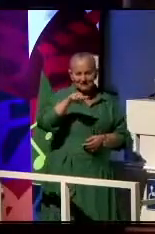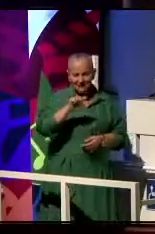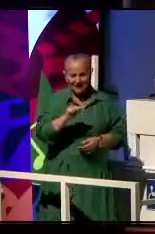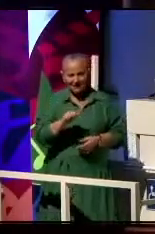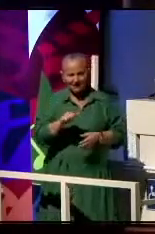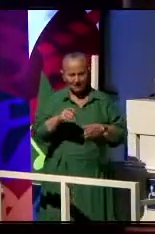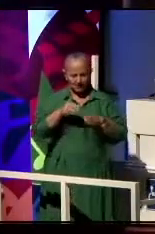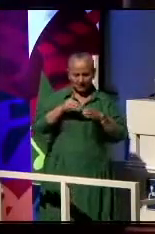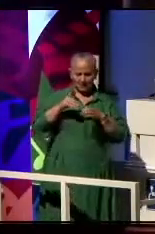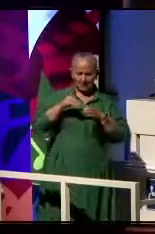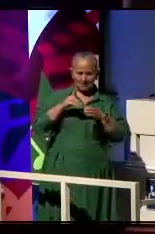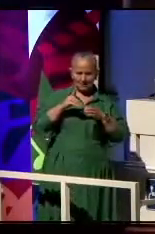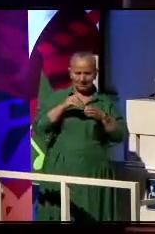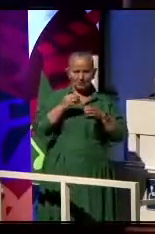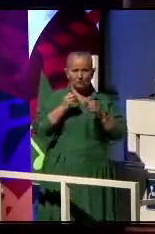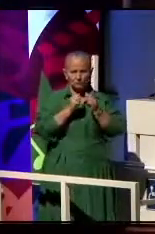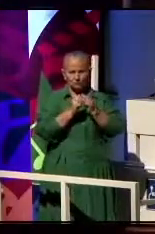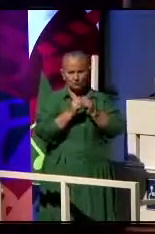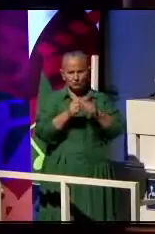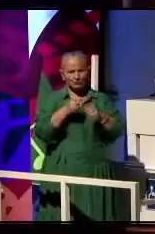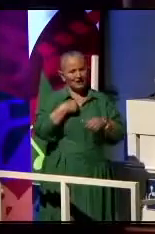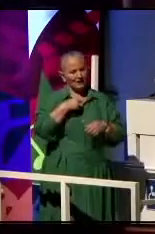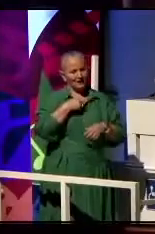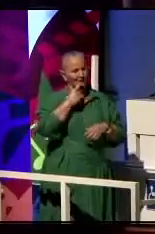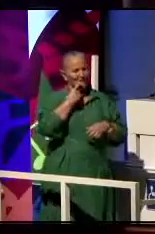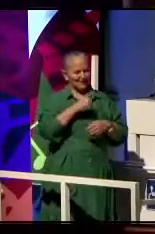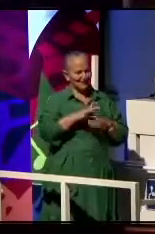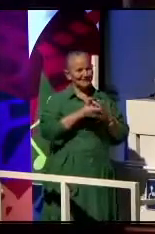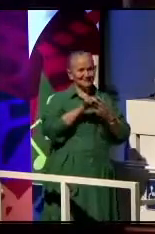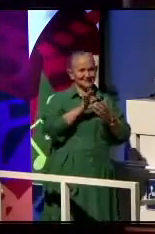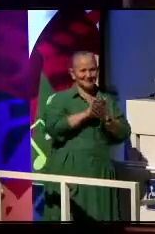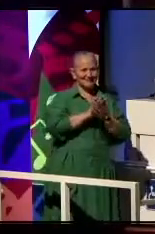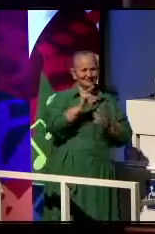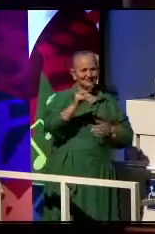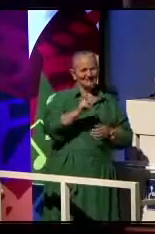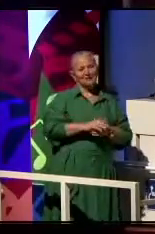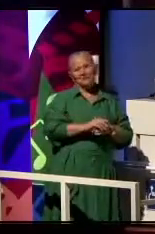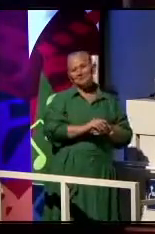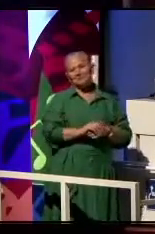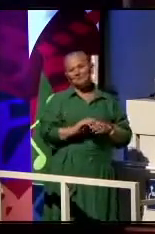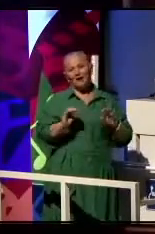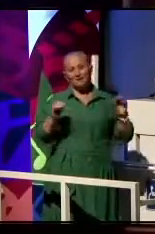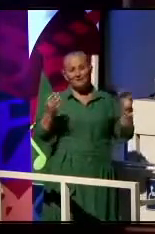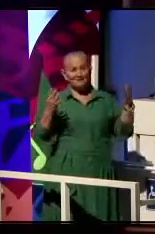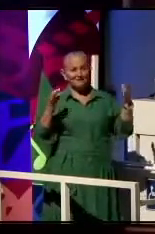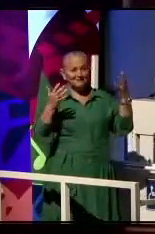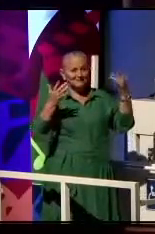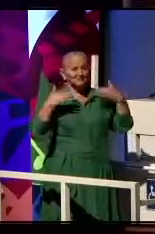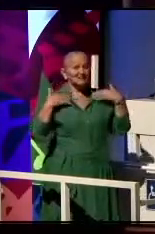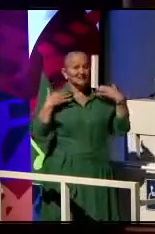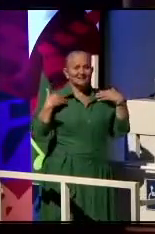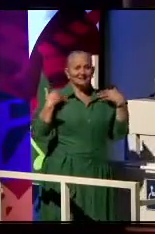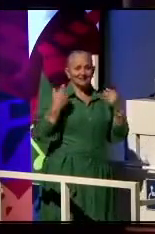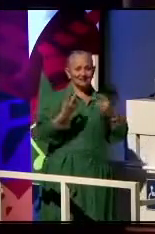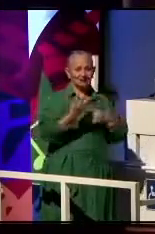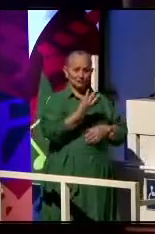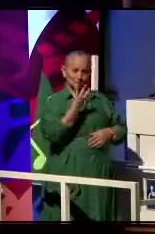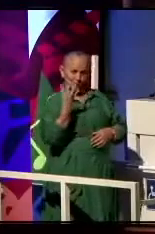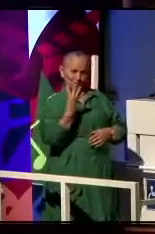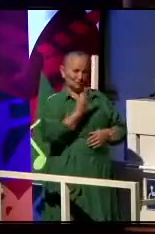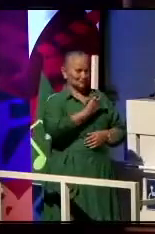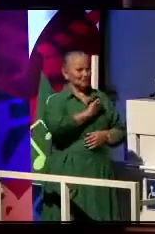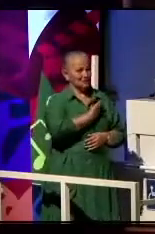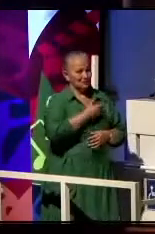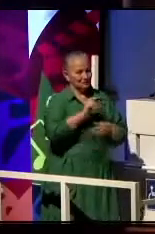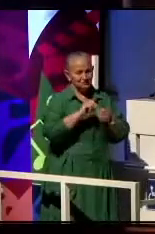Partido, aí o Toninho punha lá, o Milton, todo mundo lá no estúdio, ele ouvia a festa, a alegria deles em fazer aquela